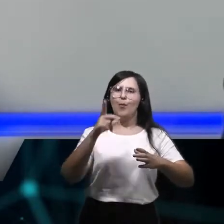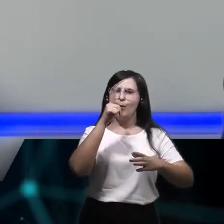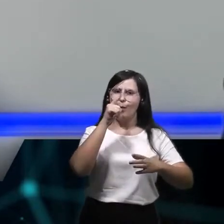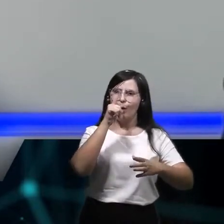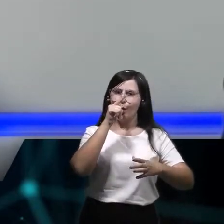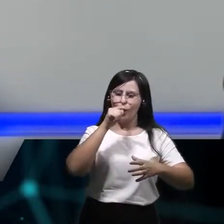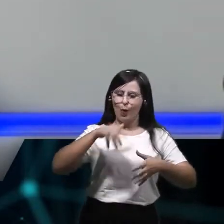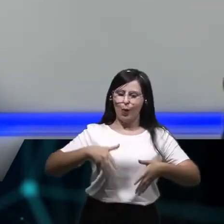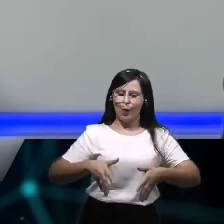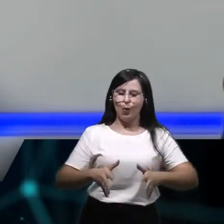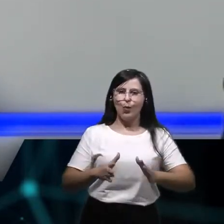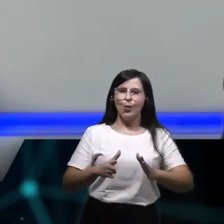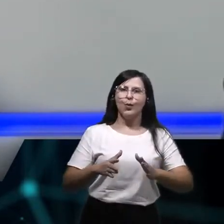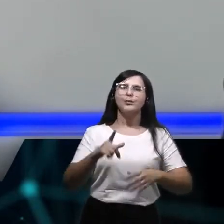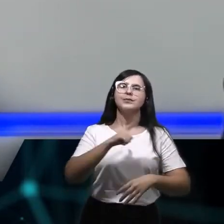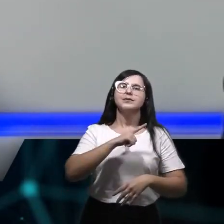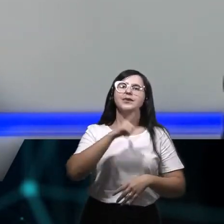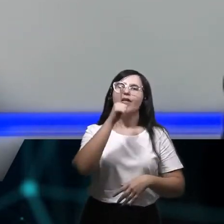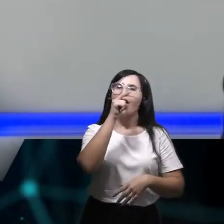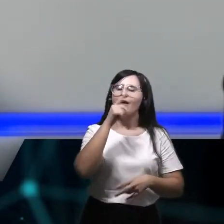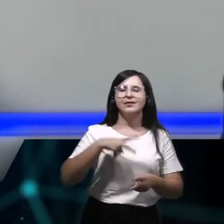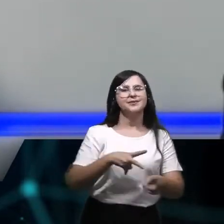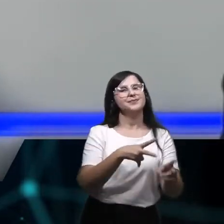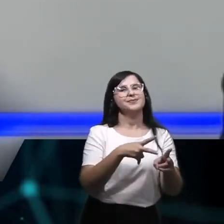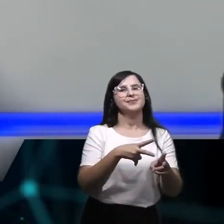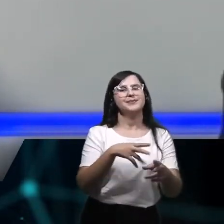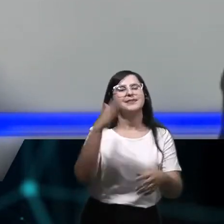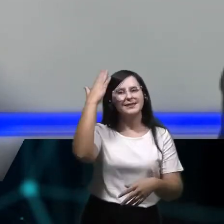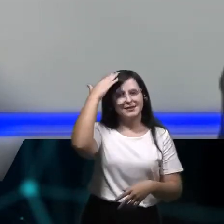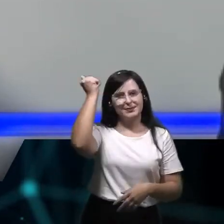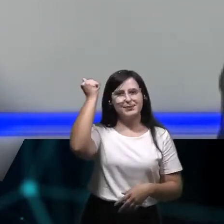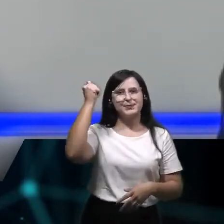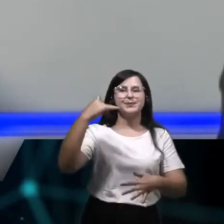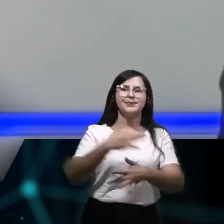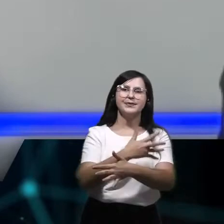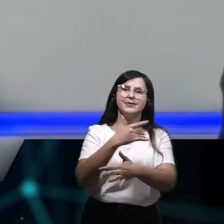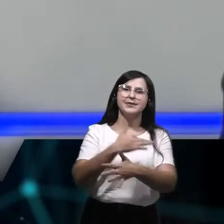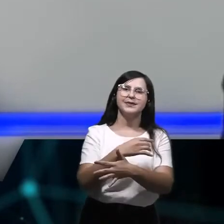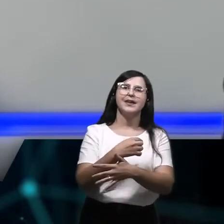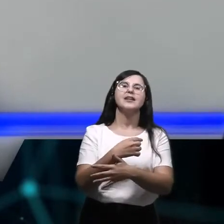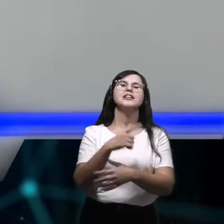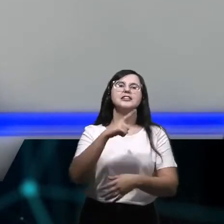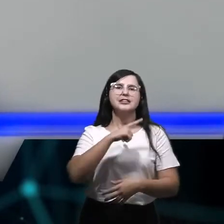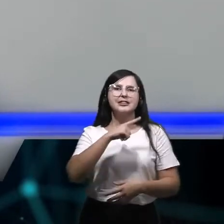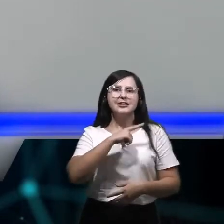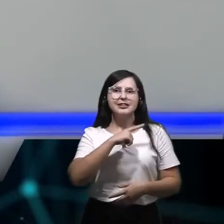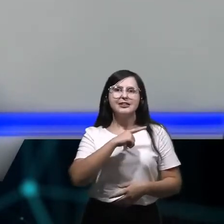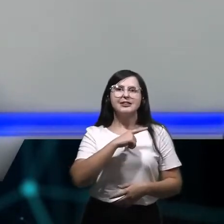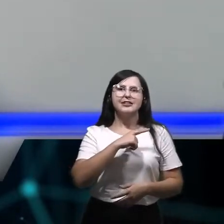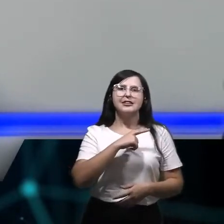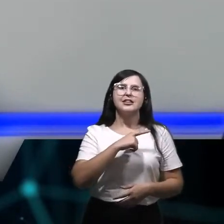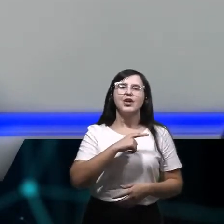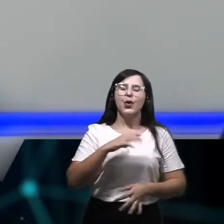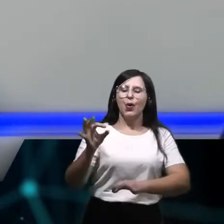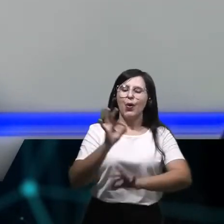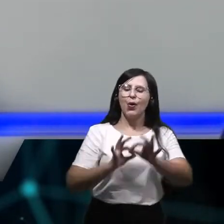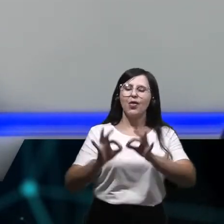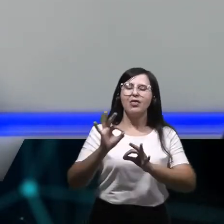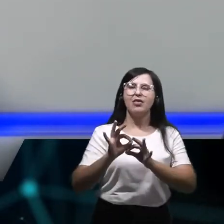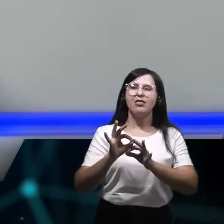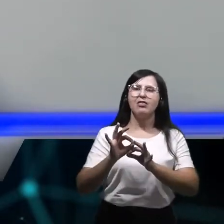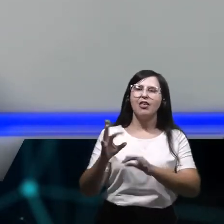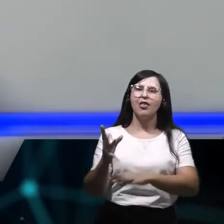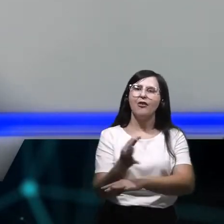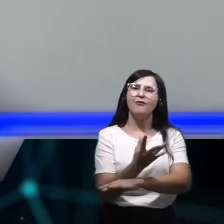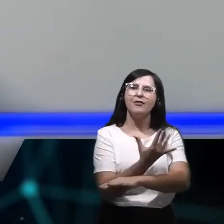agricultores, que a gente sabe que o município de Brejo hoje é o maior produtor de coentro aqui na nossa região, do Pernambuco, né?